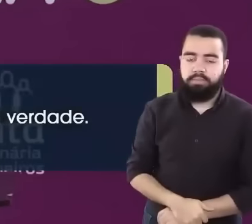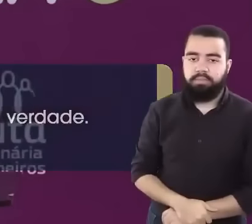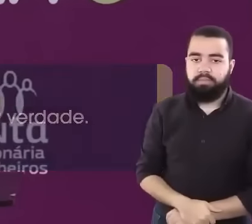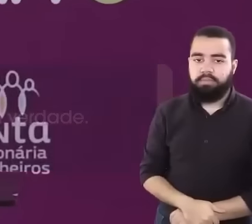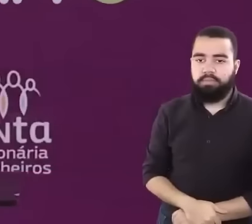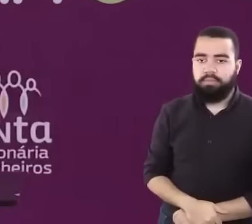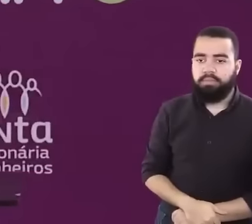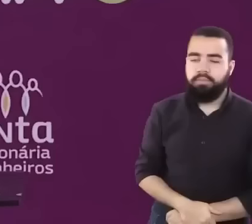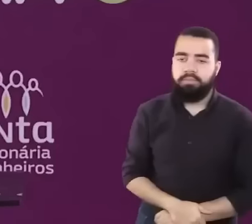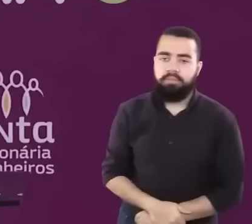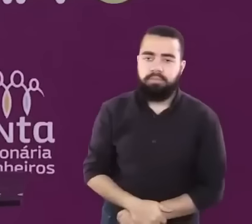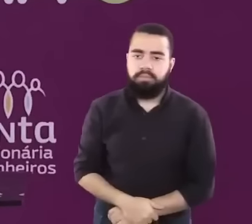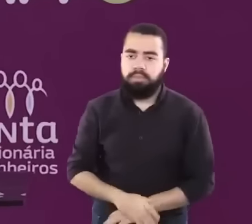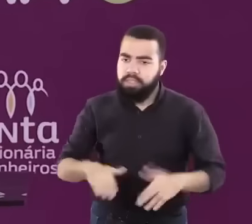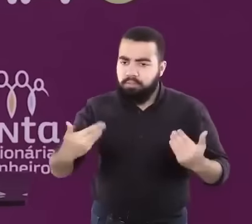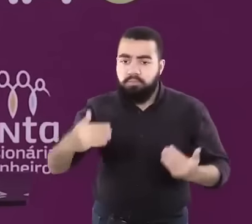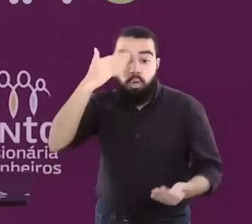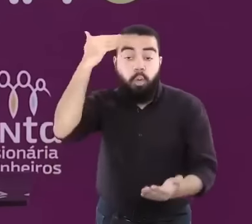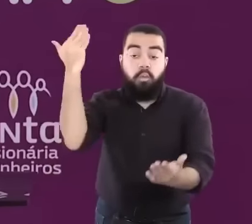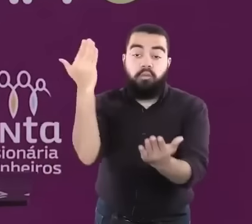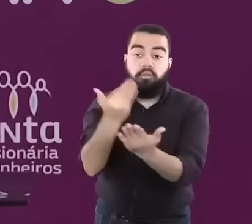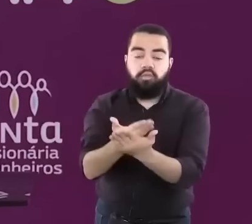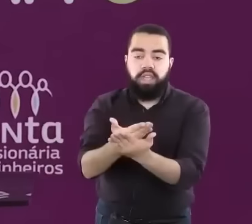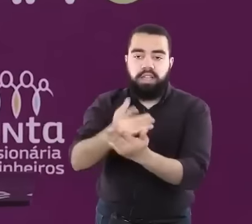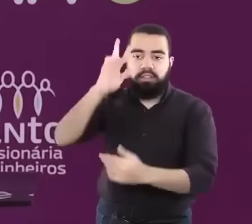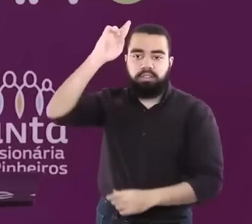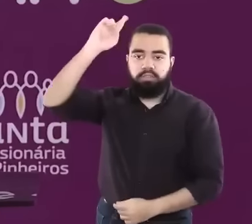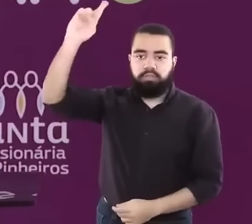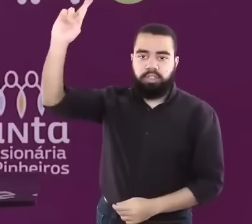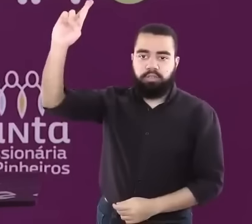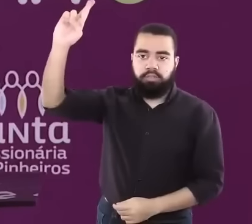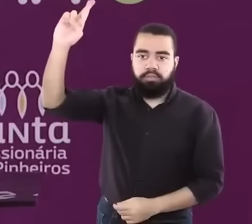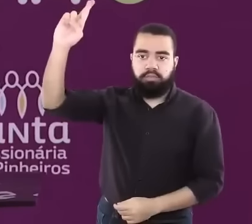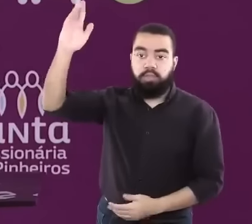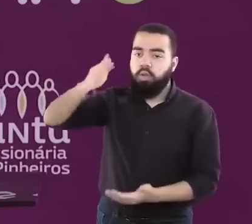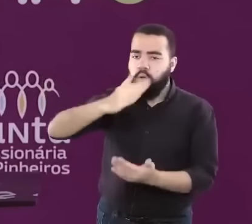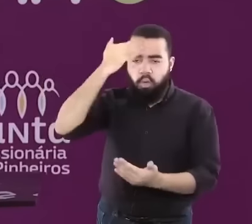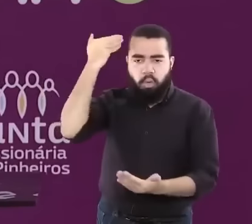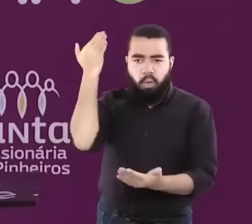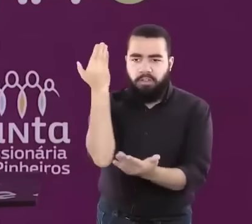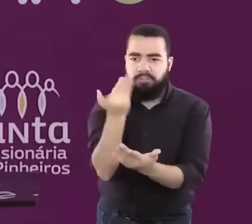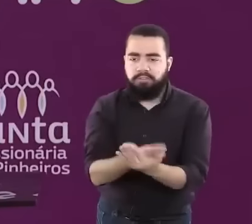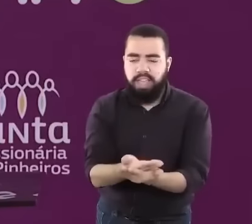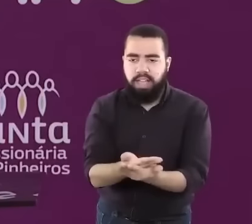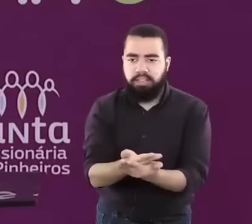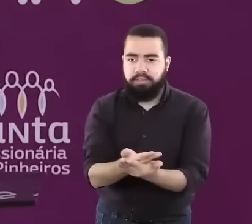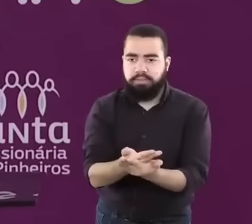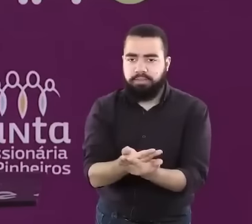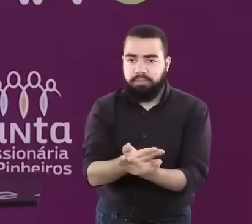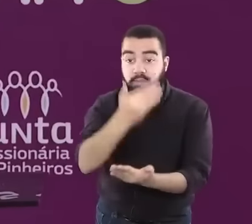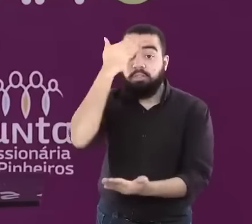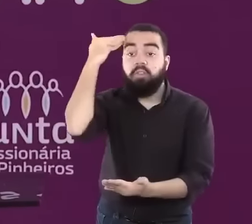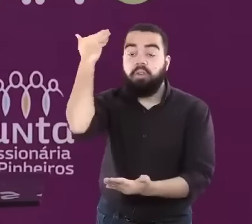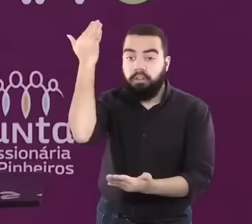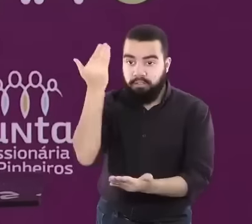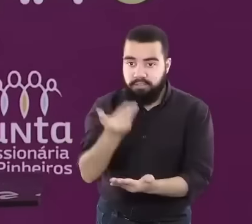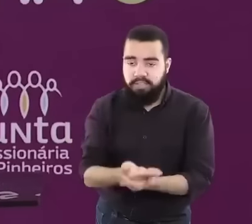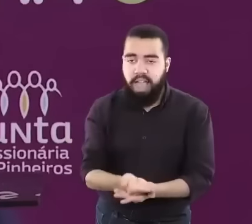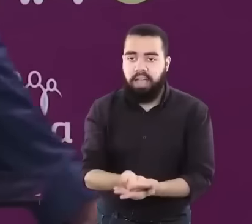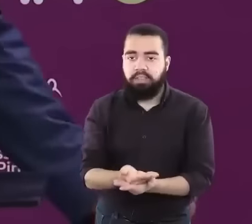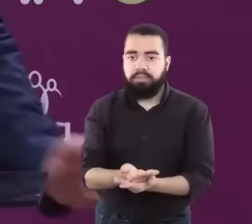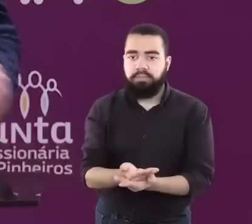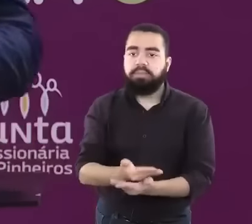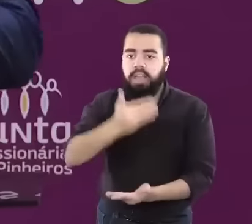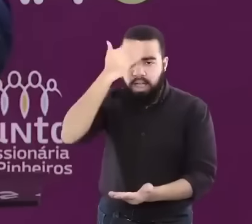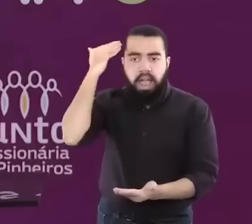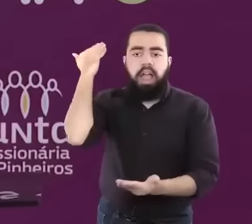Confia no Senhor confia no senhor essa